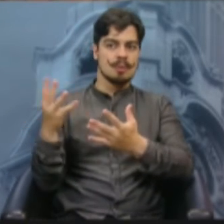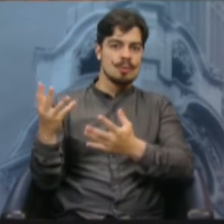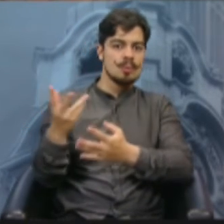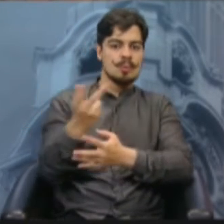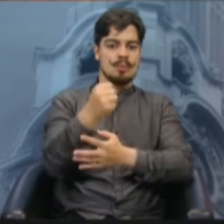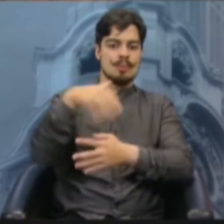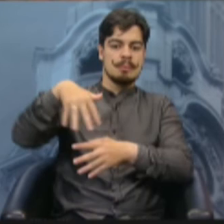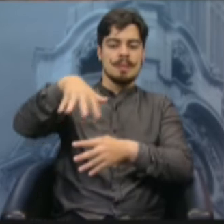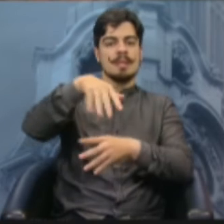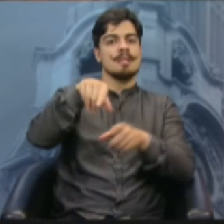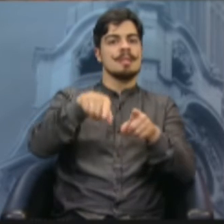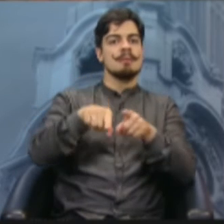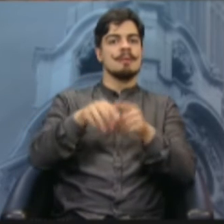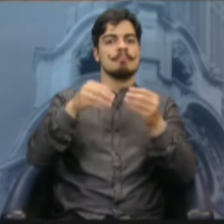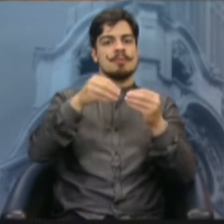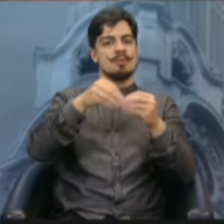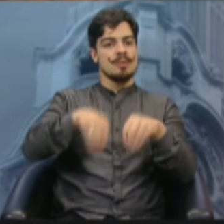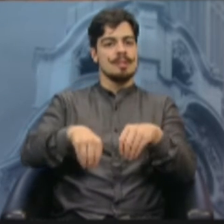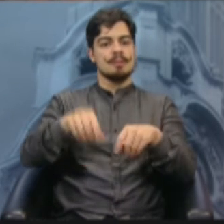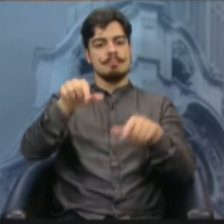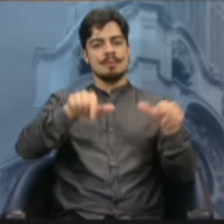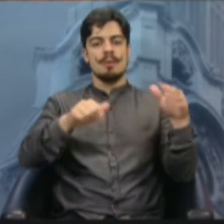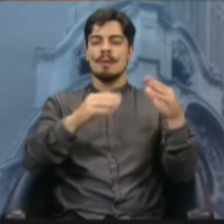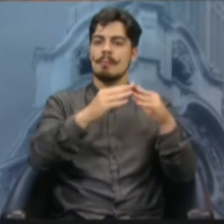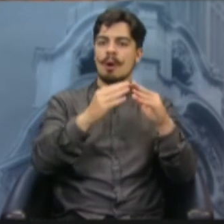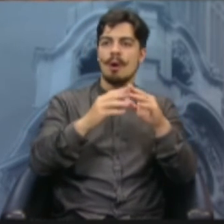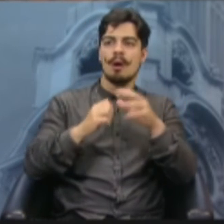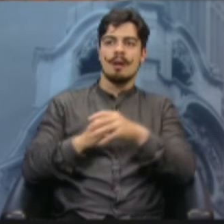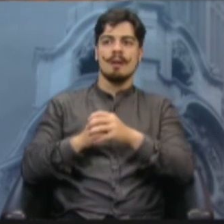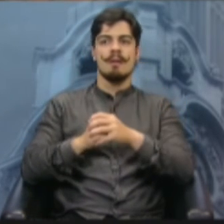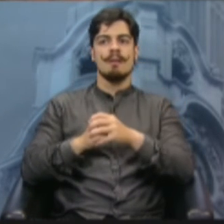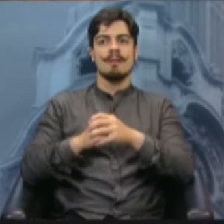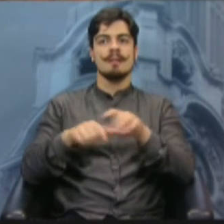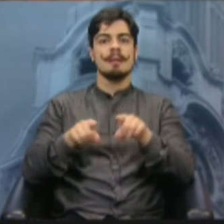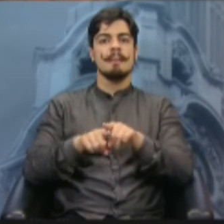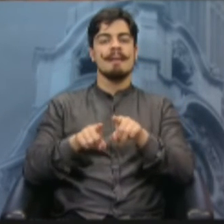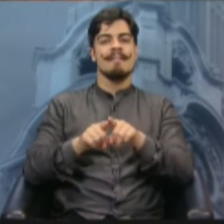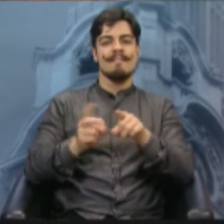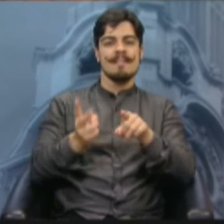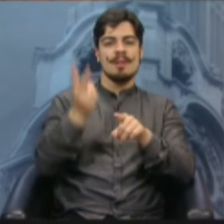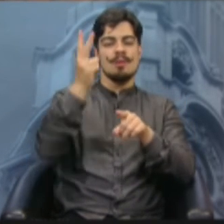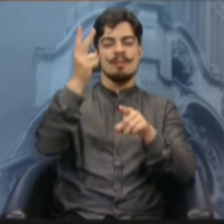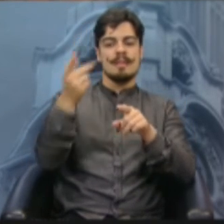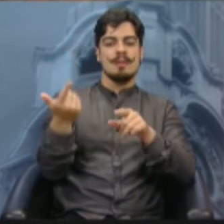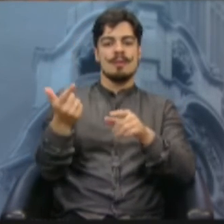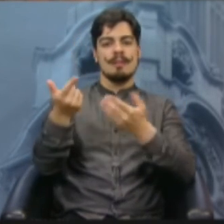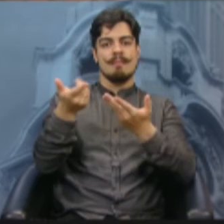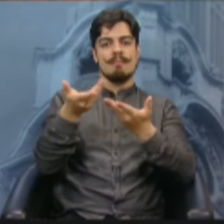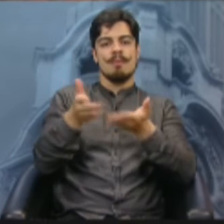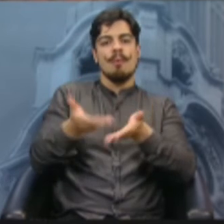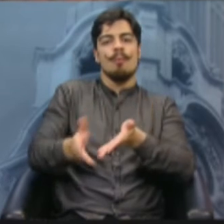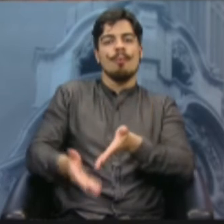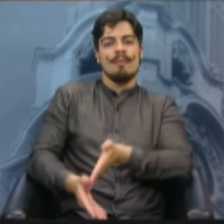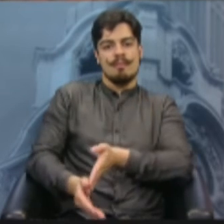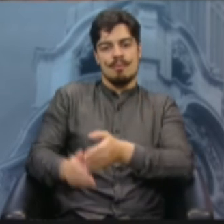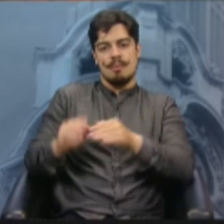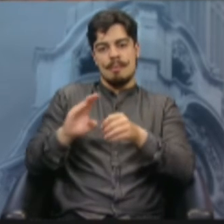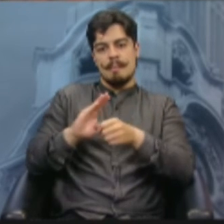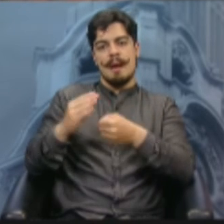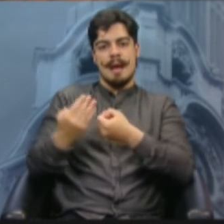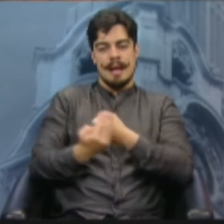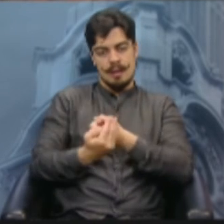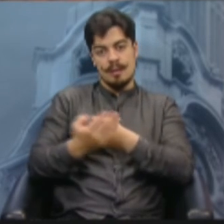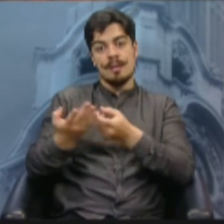entorno, prejudicando moradores, né, a desvalorização de todo, né, o bairro. E o